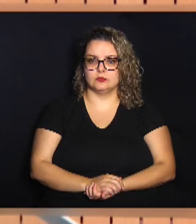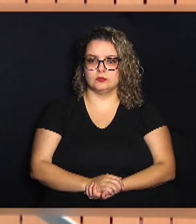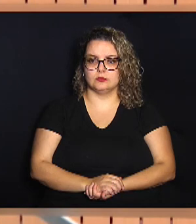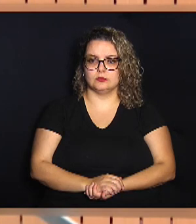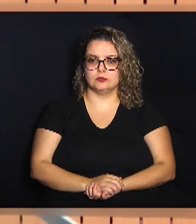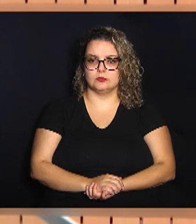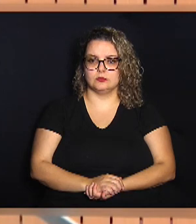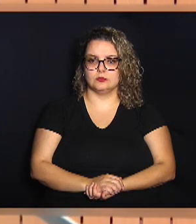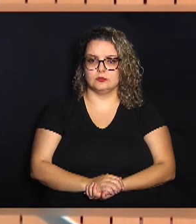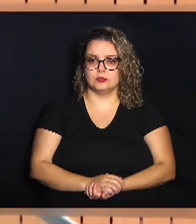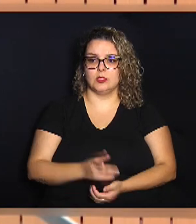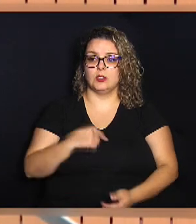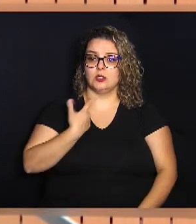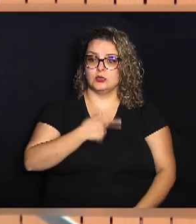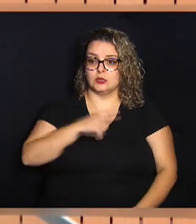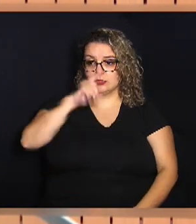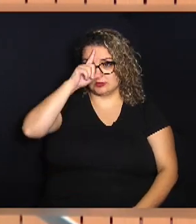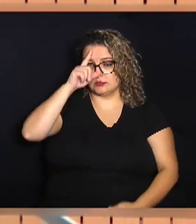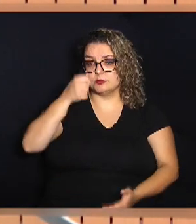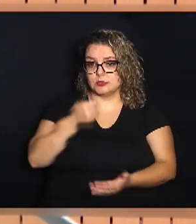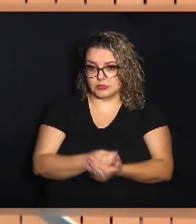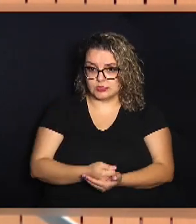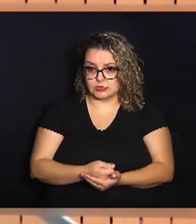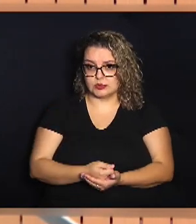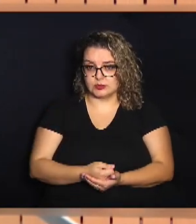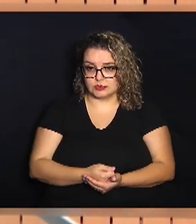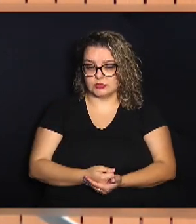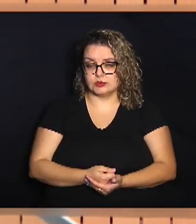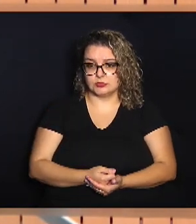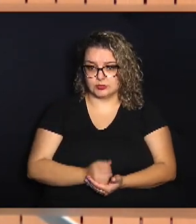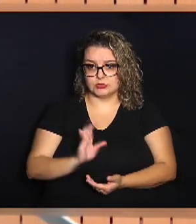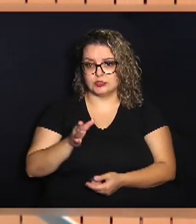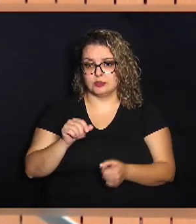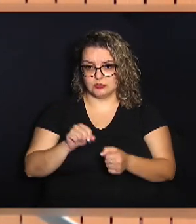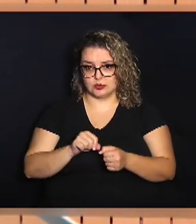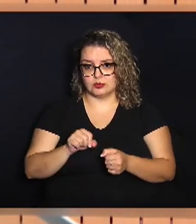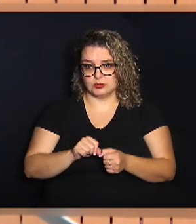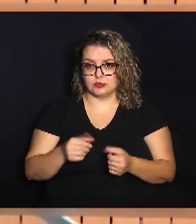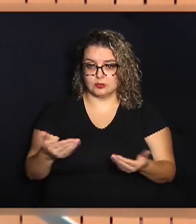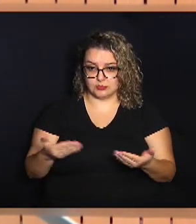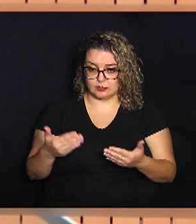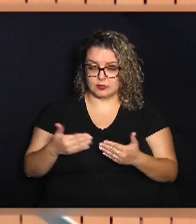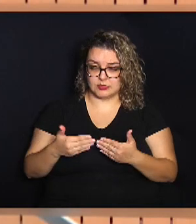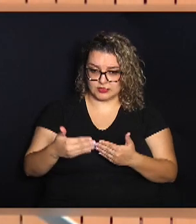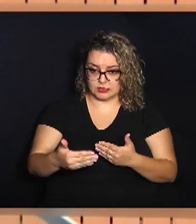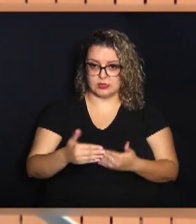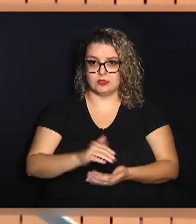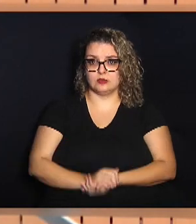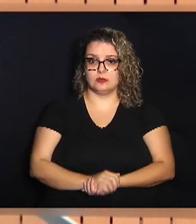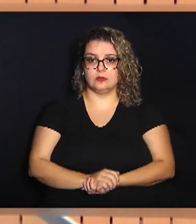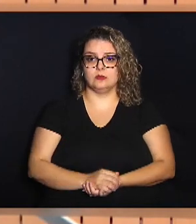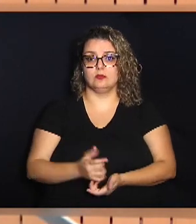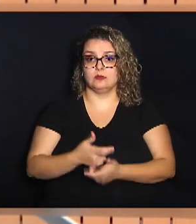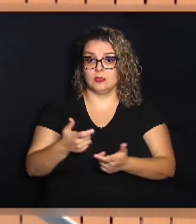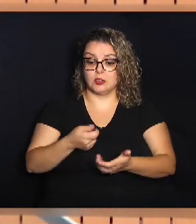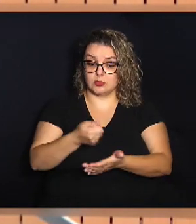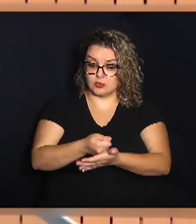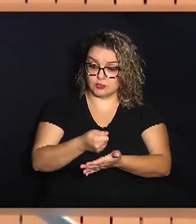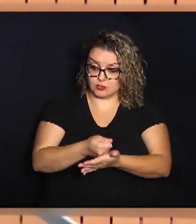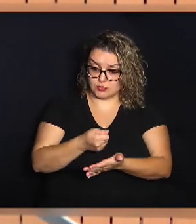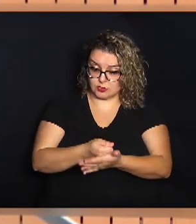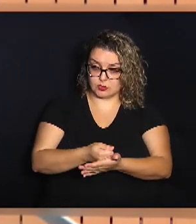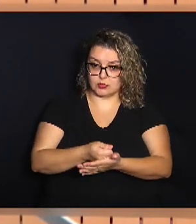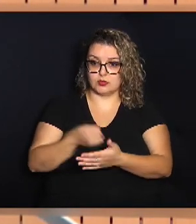3, vamos determinar, e já fizemos isso a partir de hoje, maior rigor